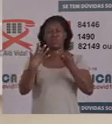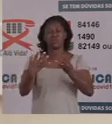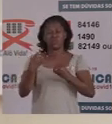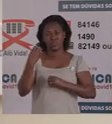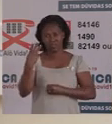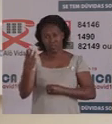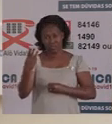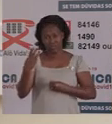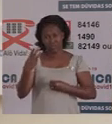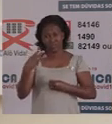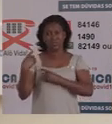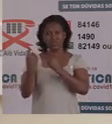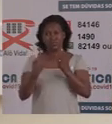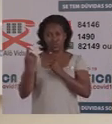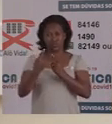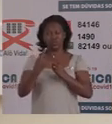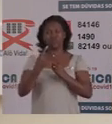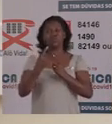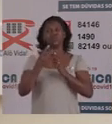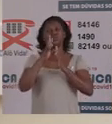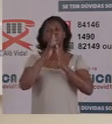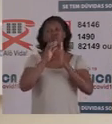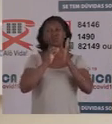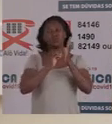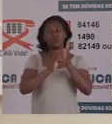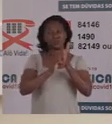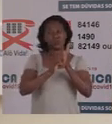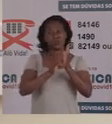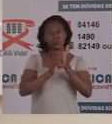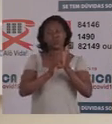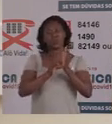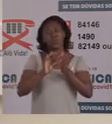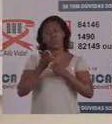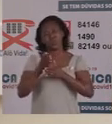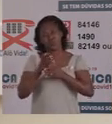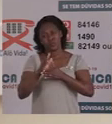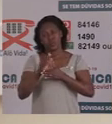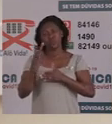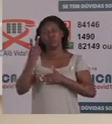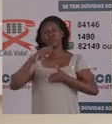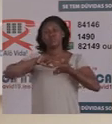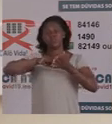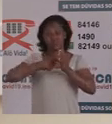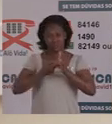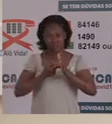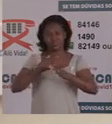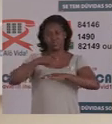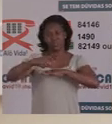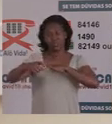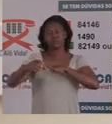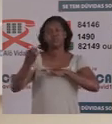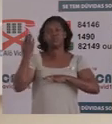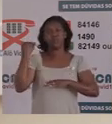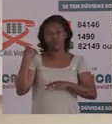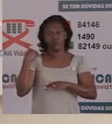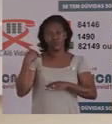casos, o que corresponde a aproximadamente o dobro daquilo que eu me referi na semana passada como o